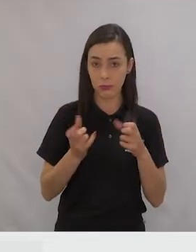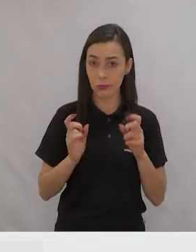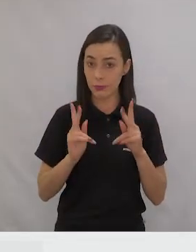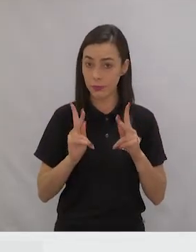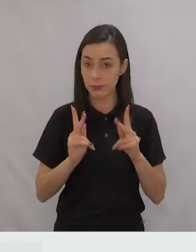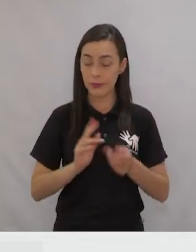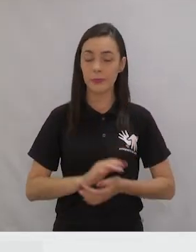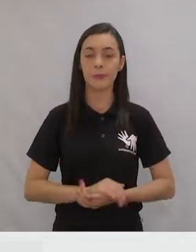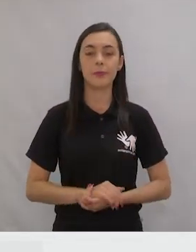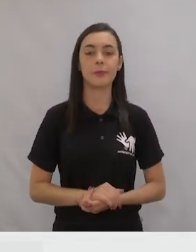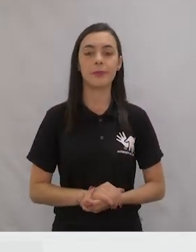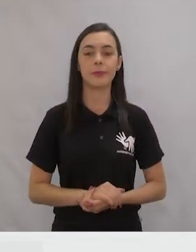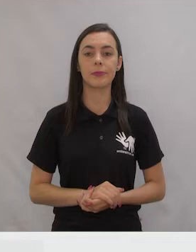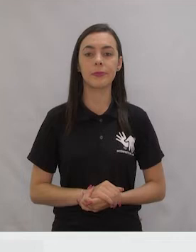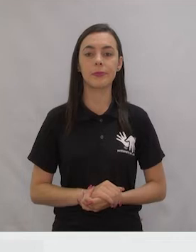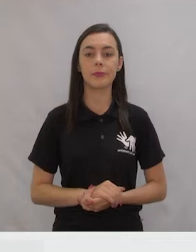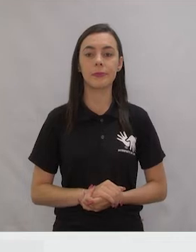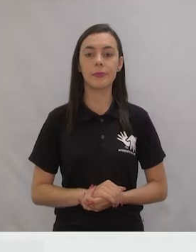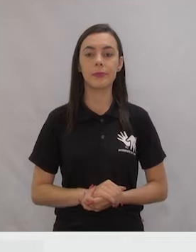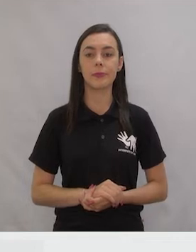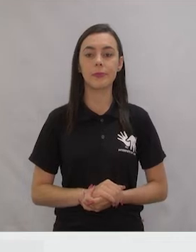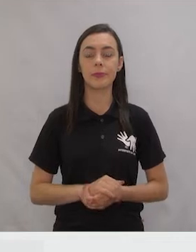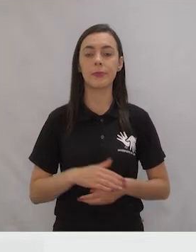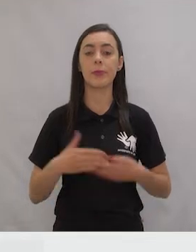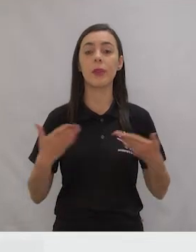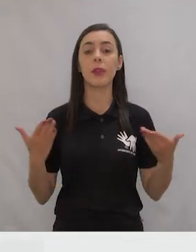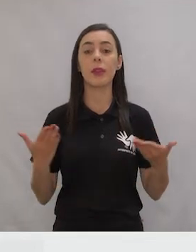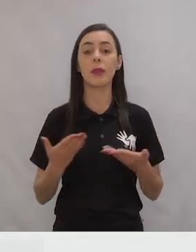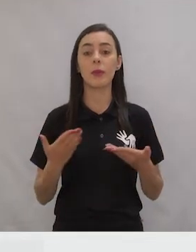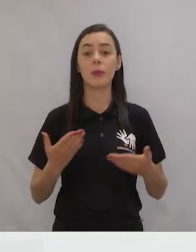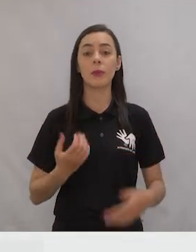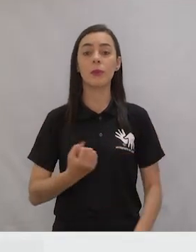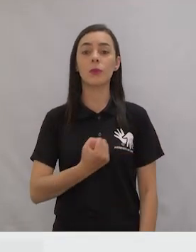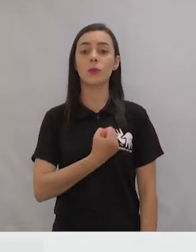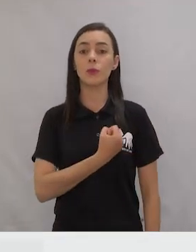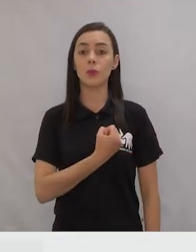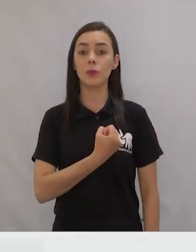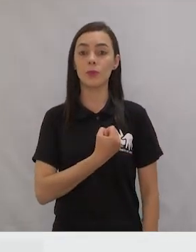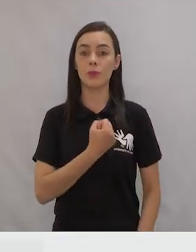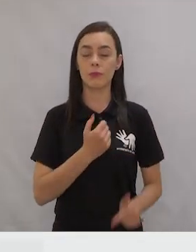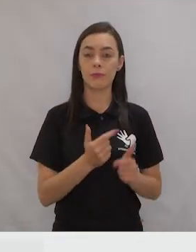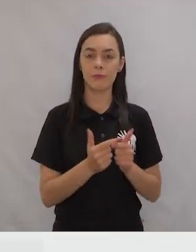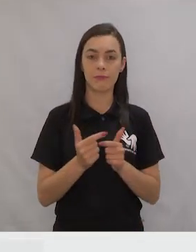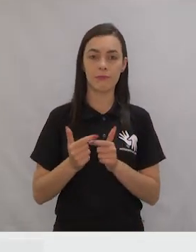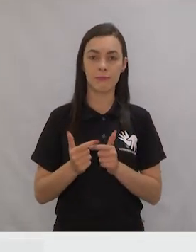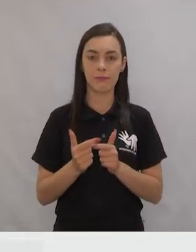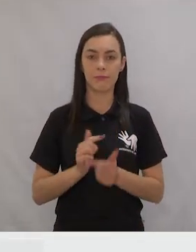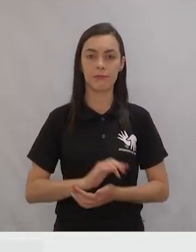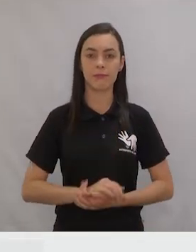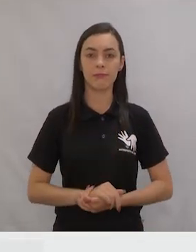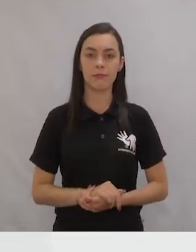Certinho? Então agora vamos para os números deste problema.